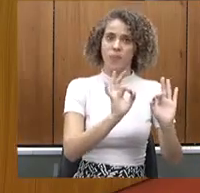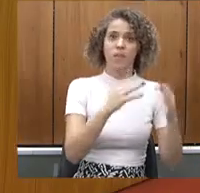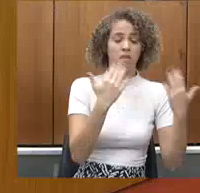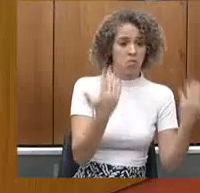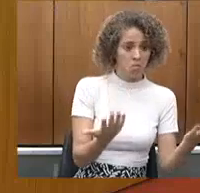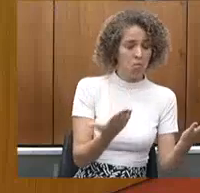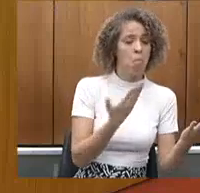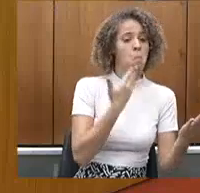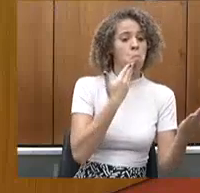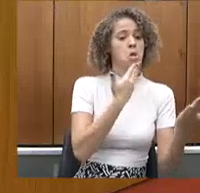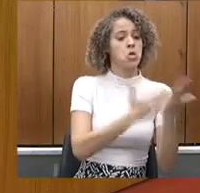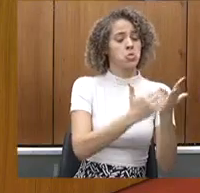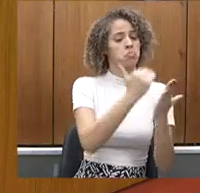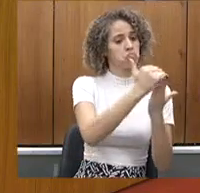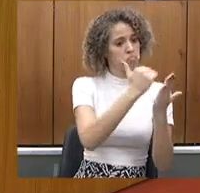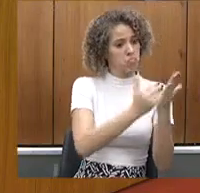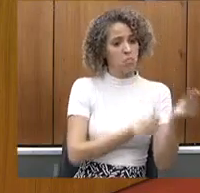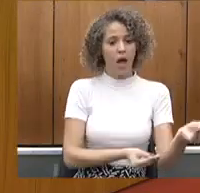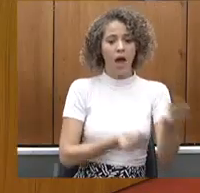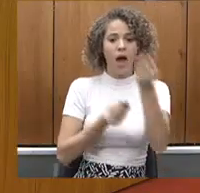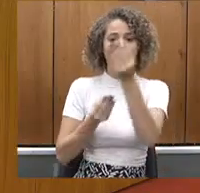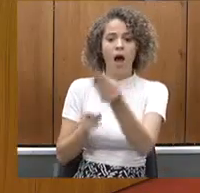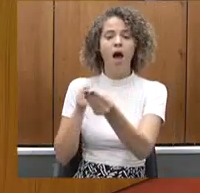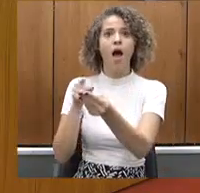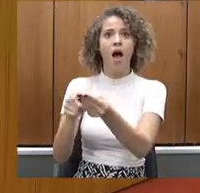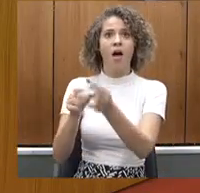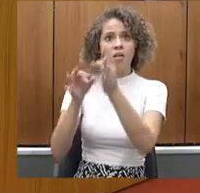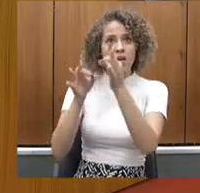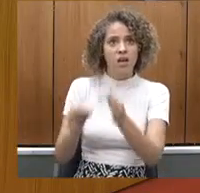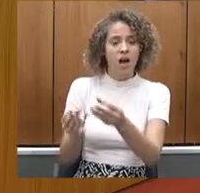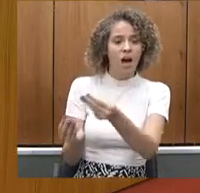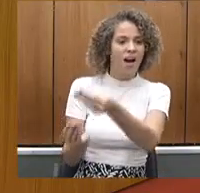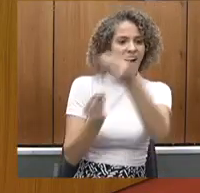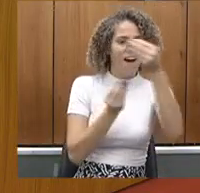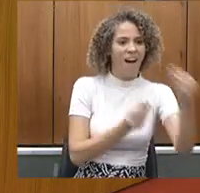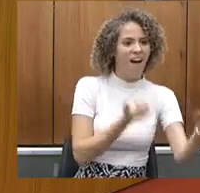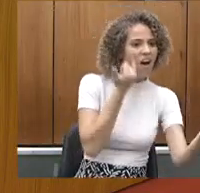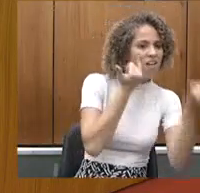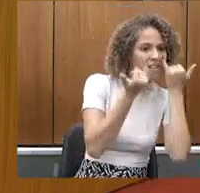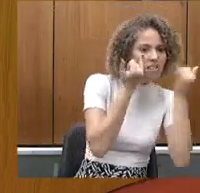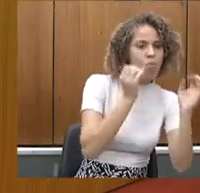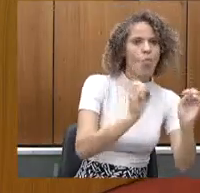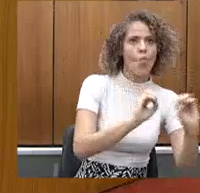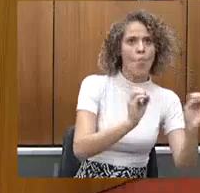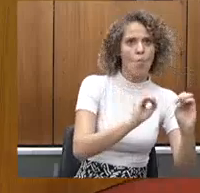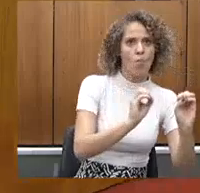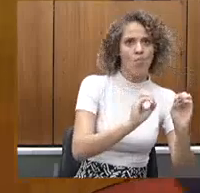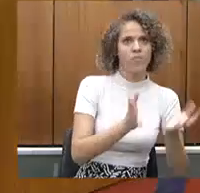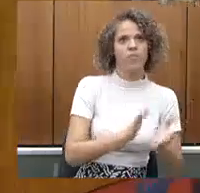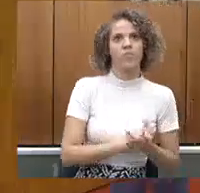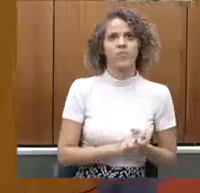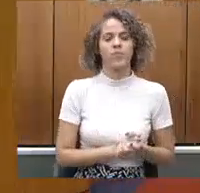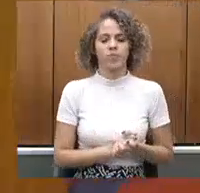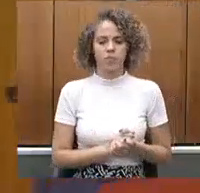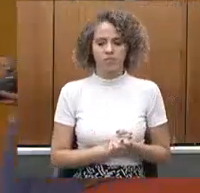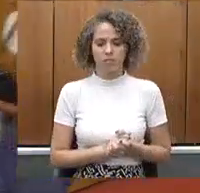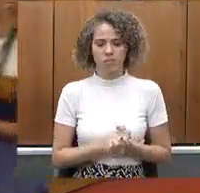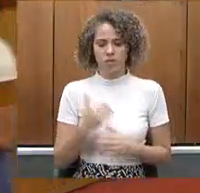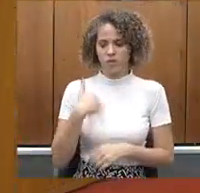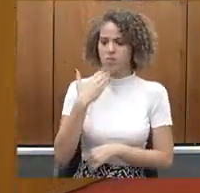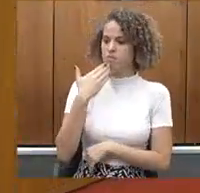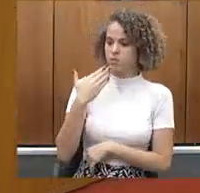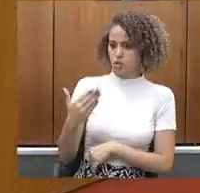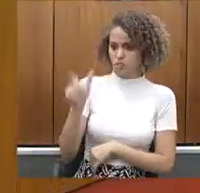pedidos de providências não são votados mas os pedidos de informações são votados nós pedimos Providência eu pedi